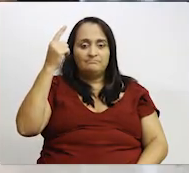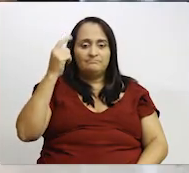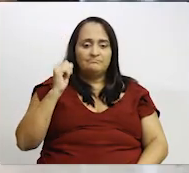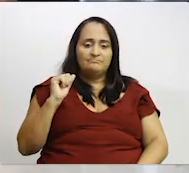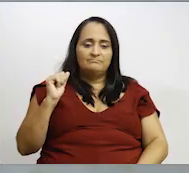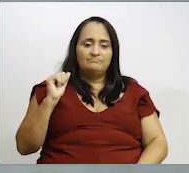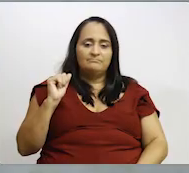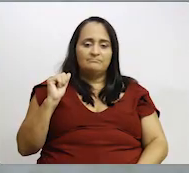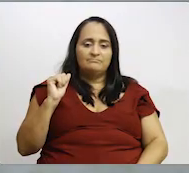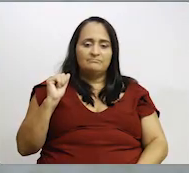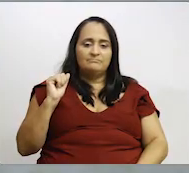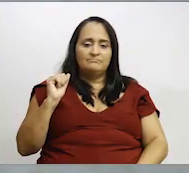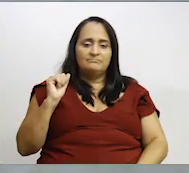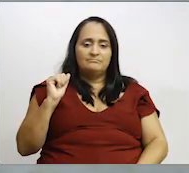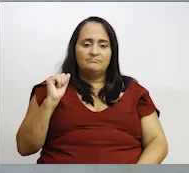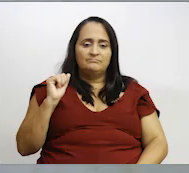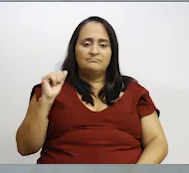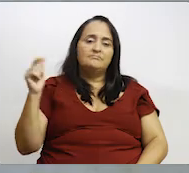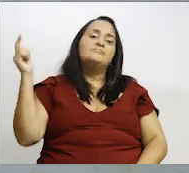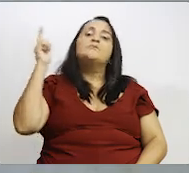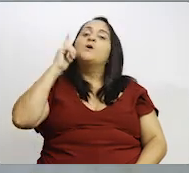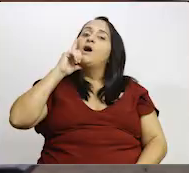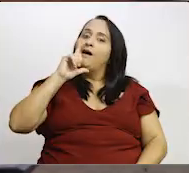Já sei.